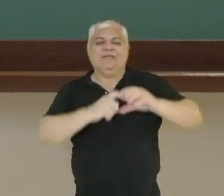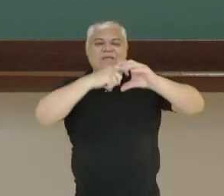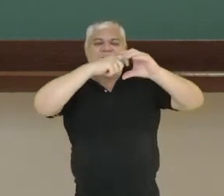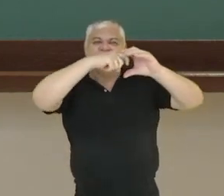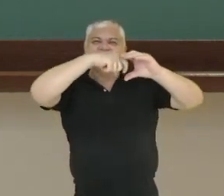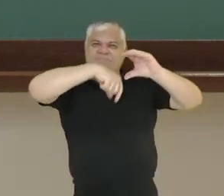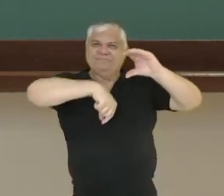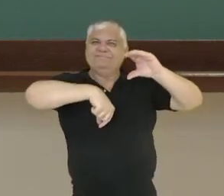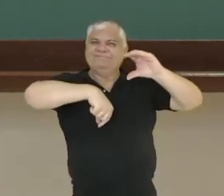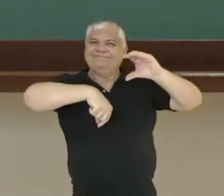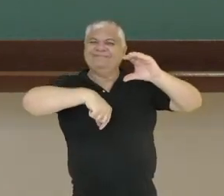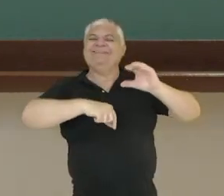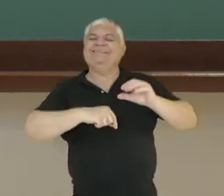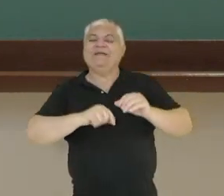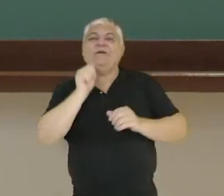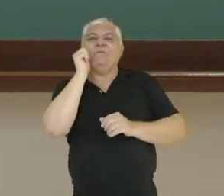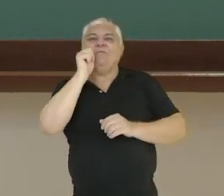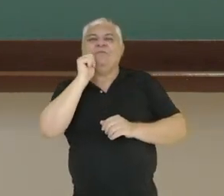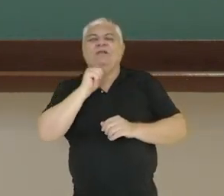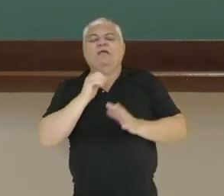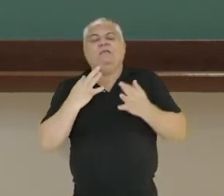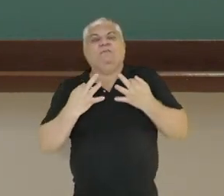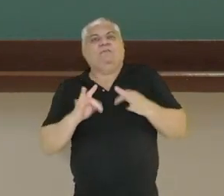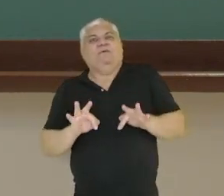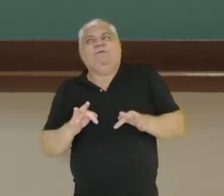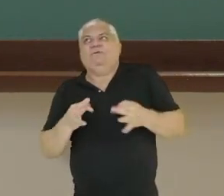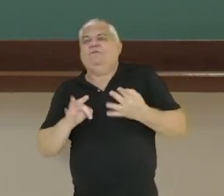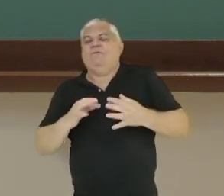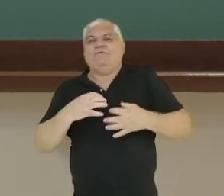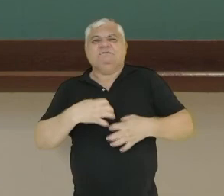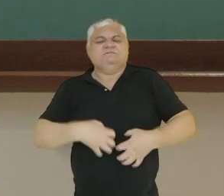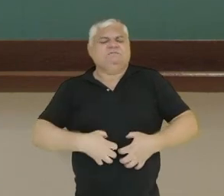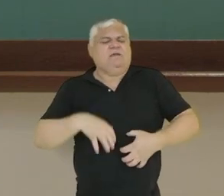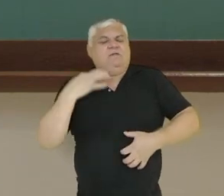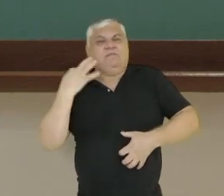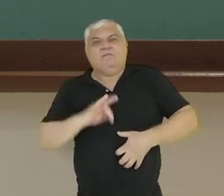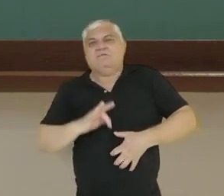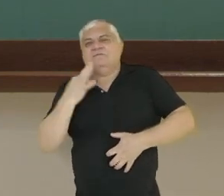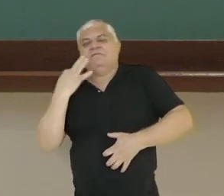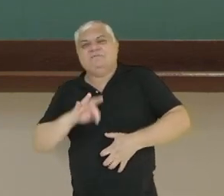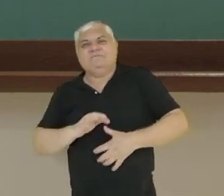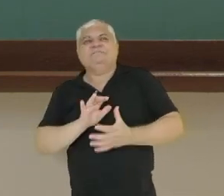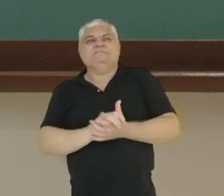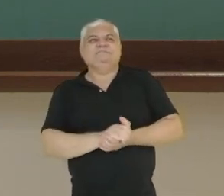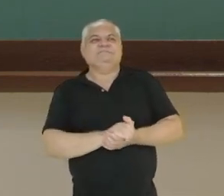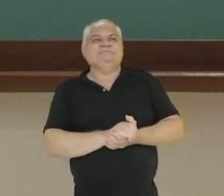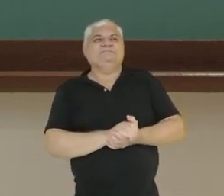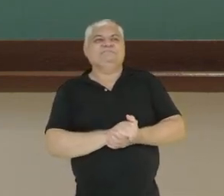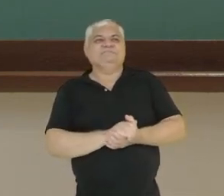nesse momento que a mulher vai sentir as dores do parto.